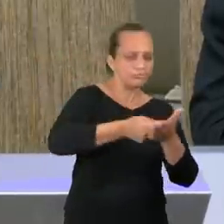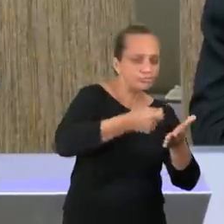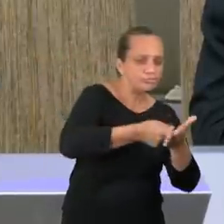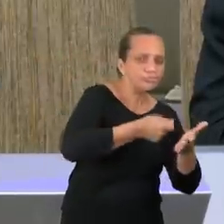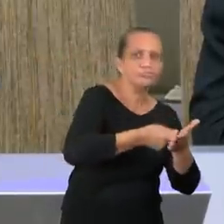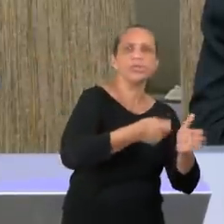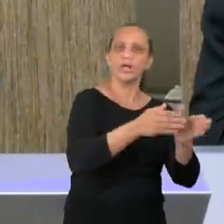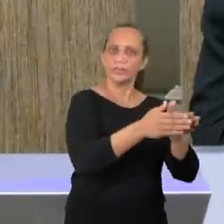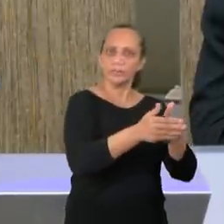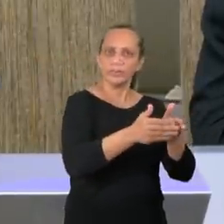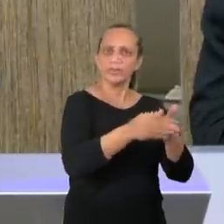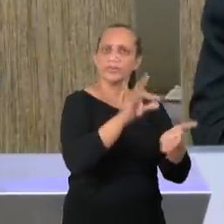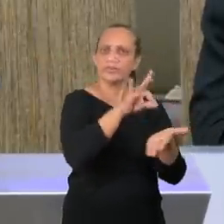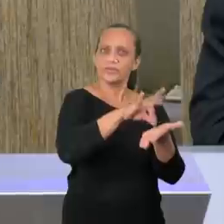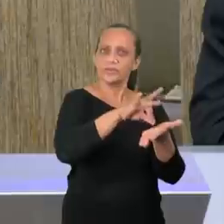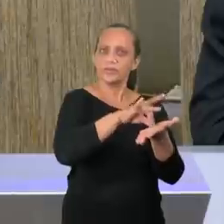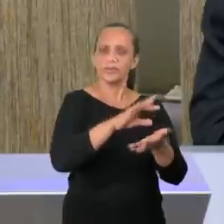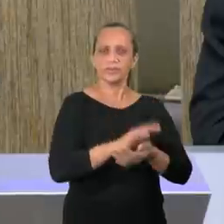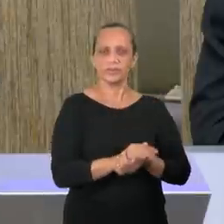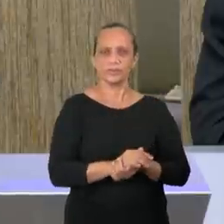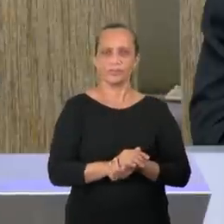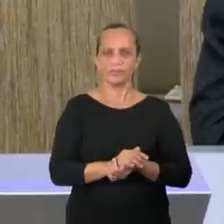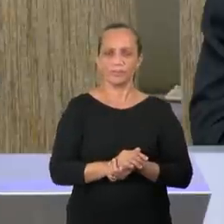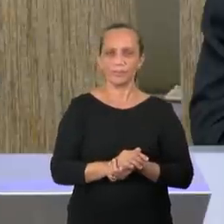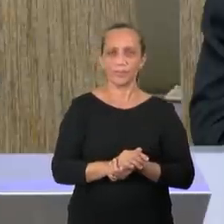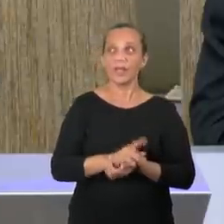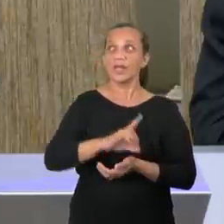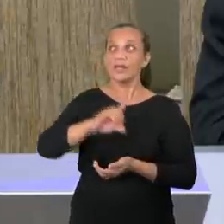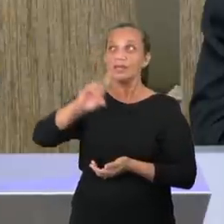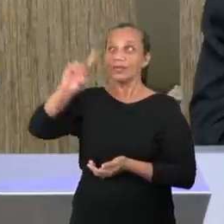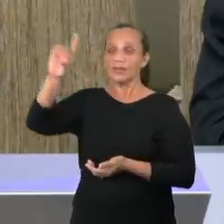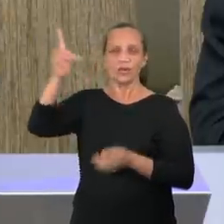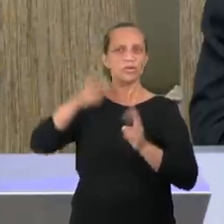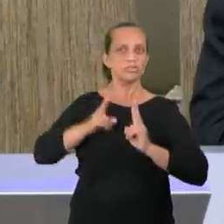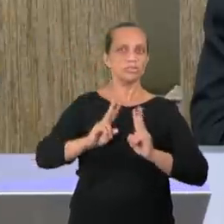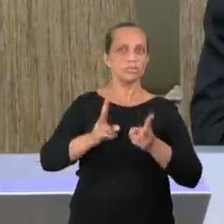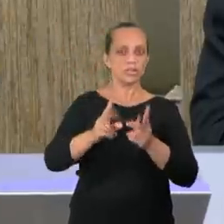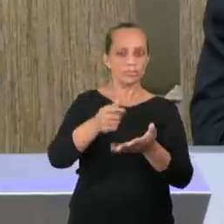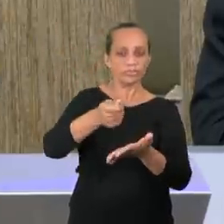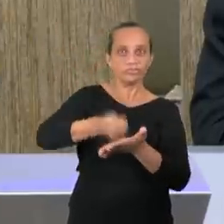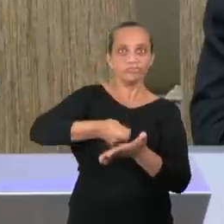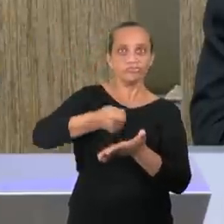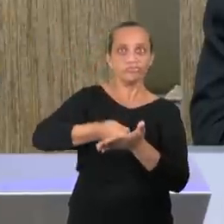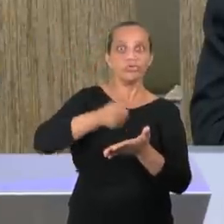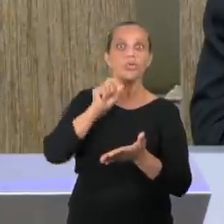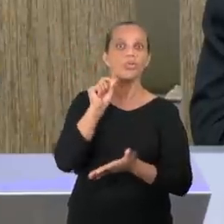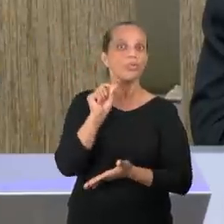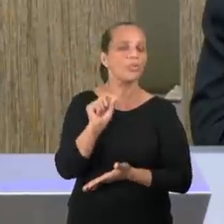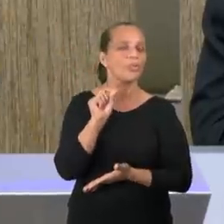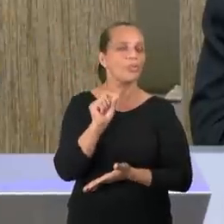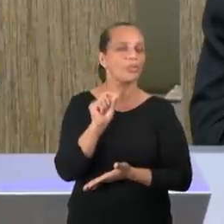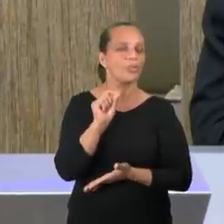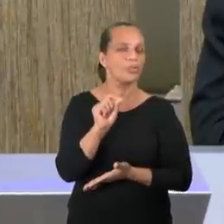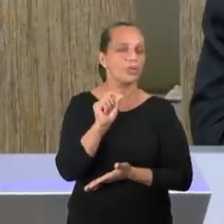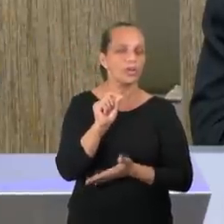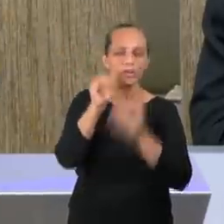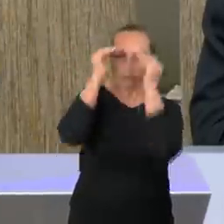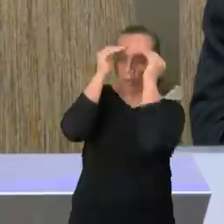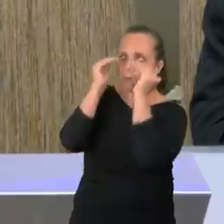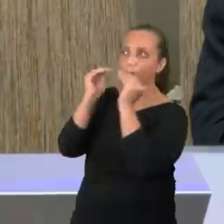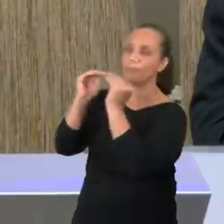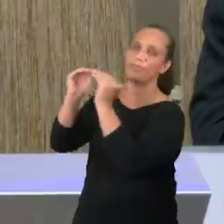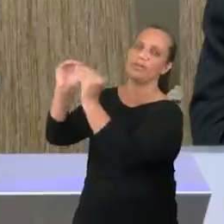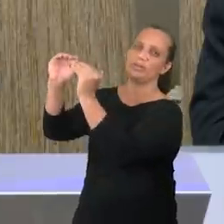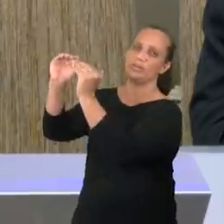Deus. Se existe uma coisa que Deus sempre exigiu do seu povo, foi